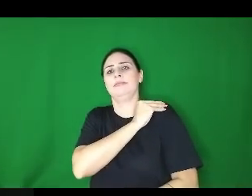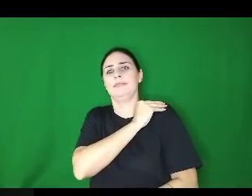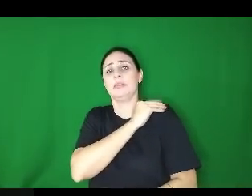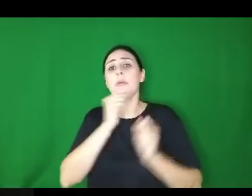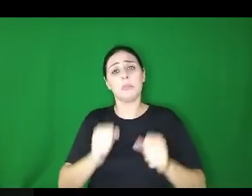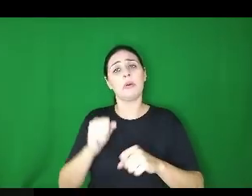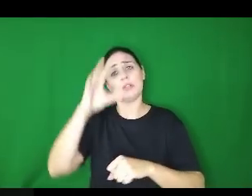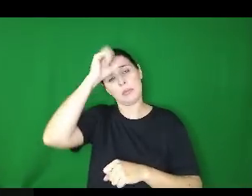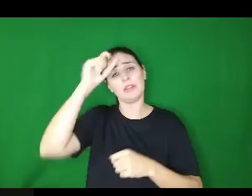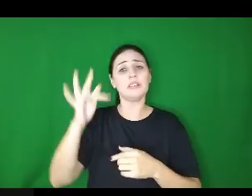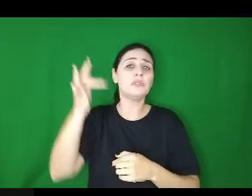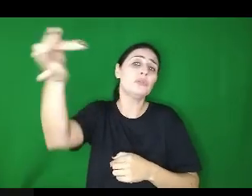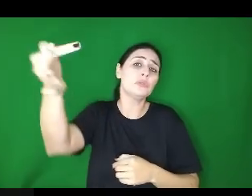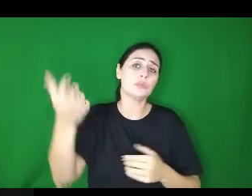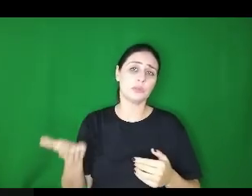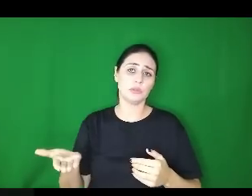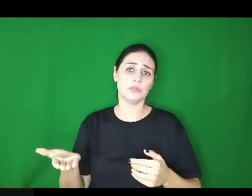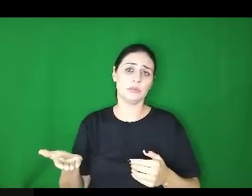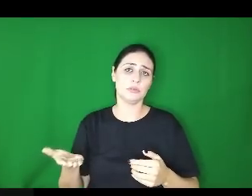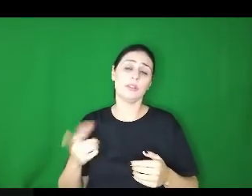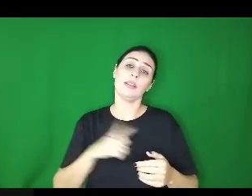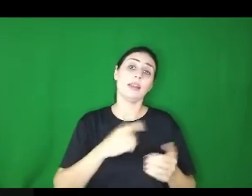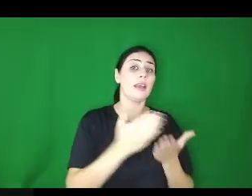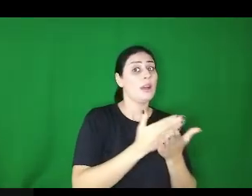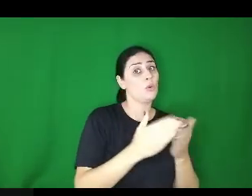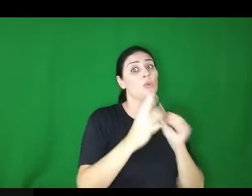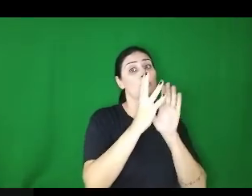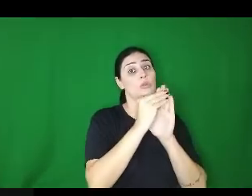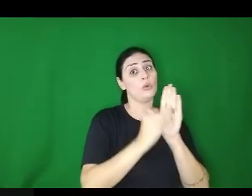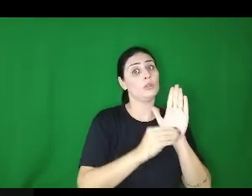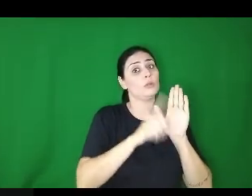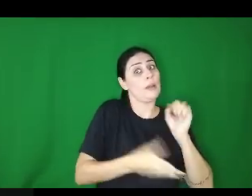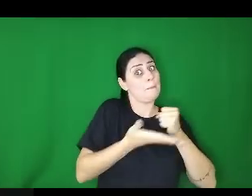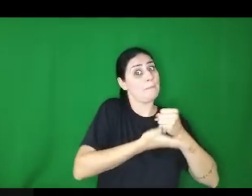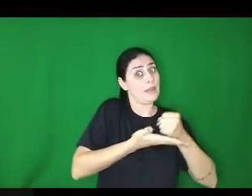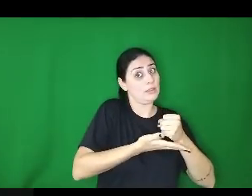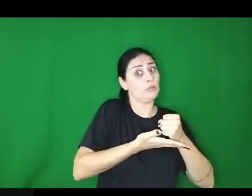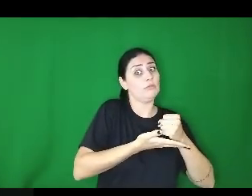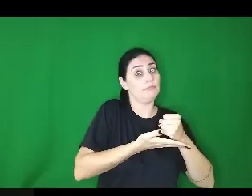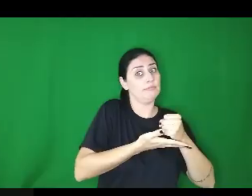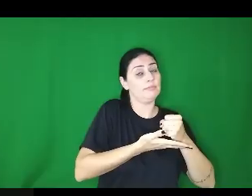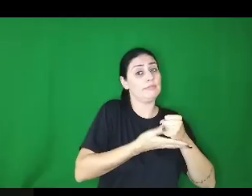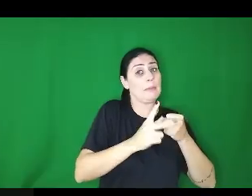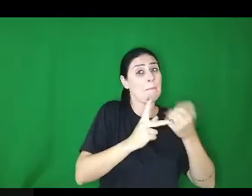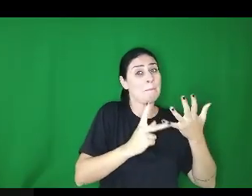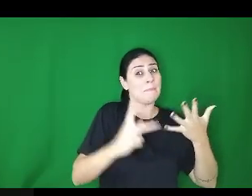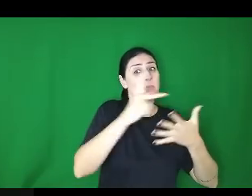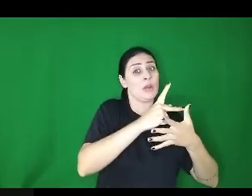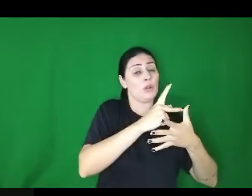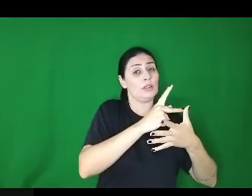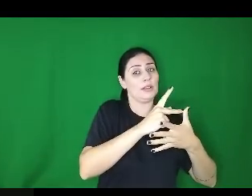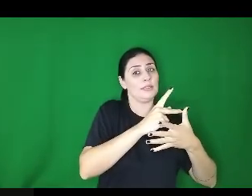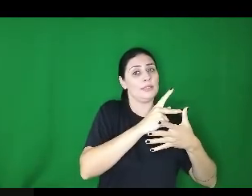por exemplo, a organização de uma casa, aqui a casa, o espaço, o que fica num quarto, o que fica na cozinha, esse é um conteúdo, mas